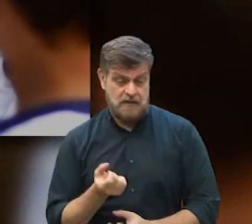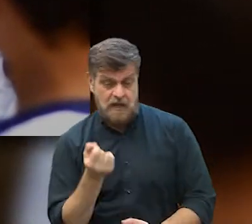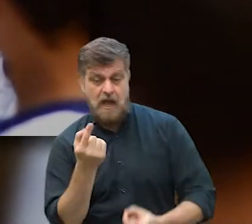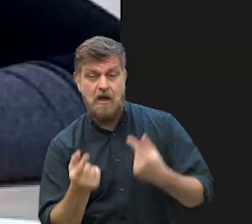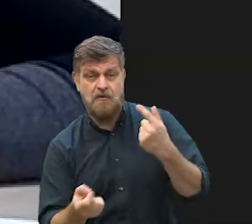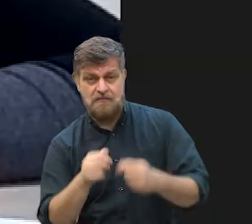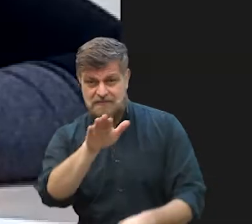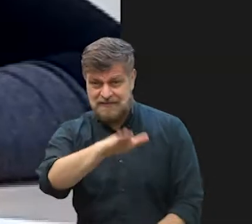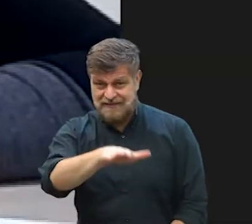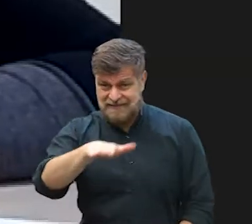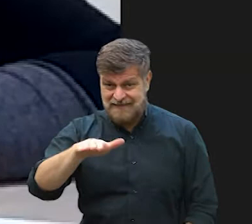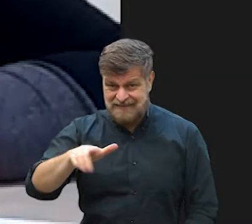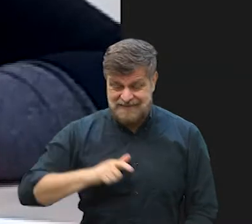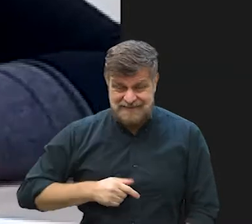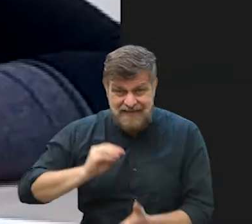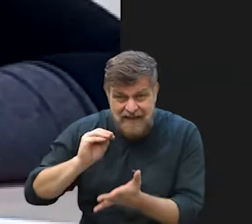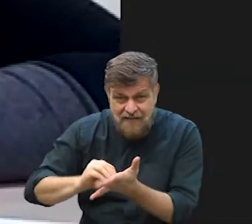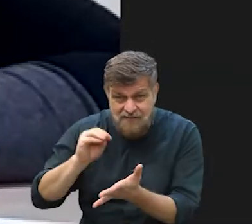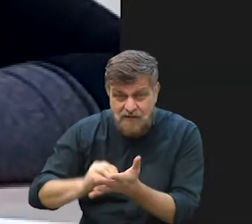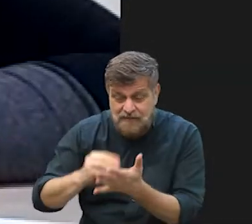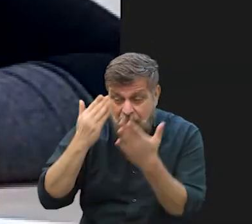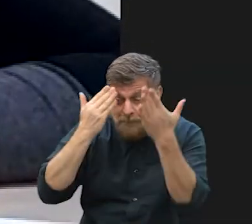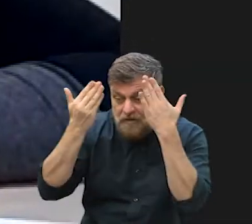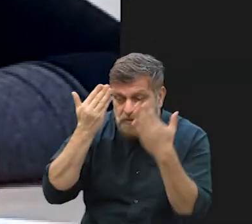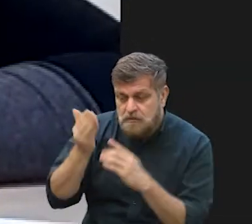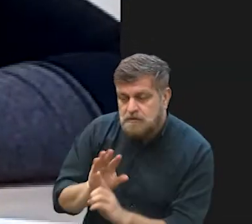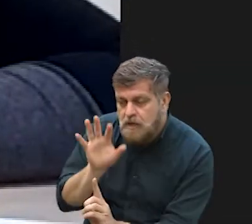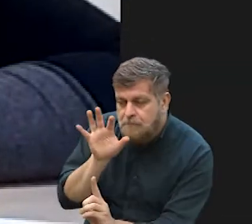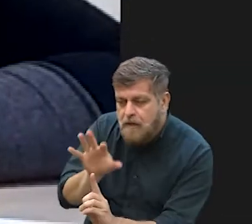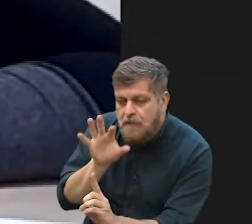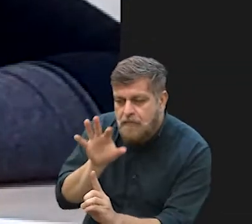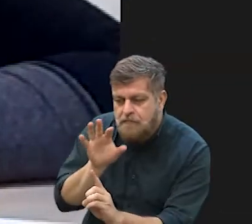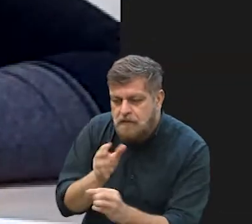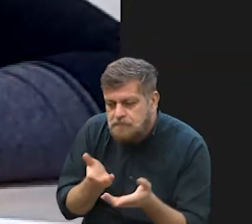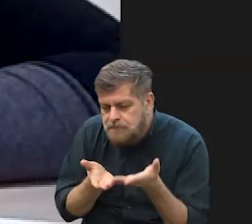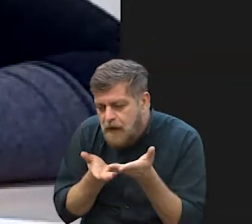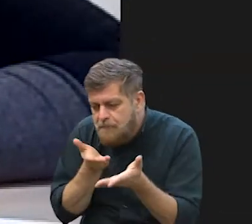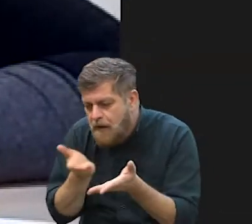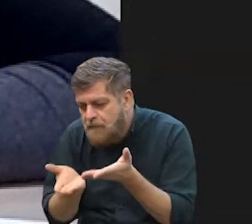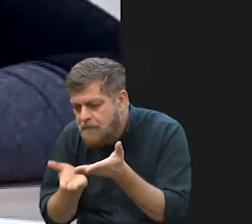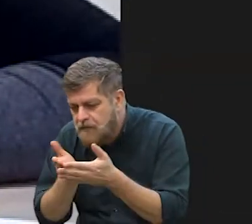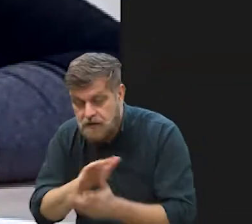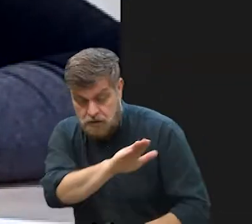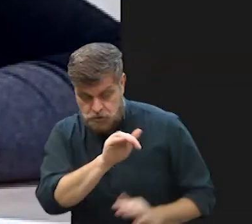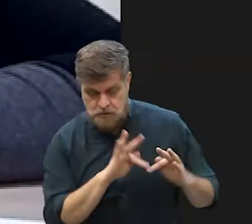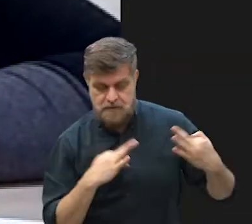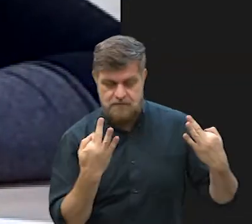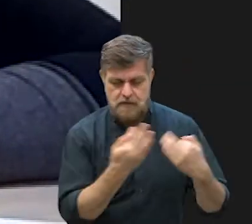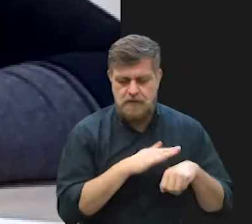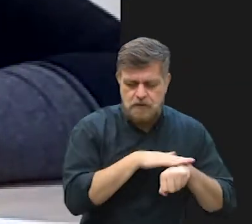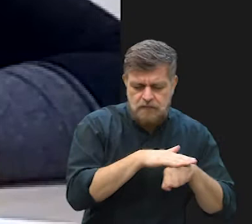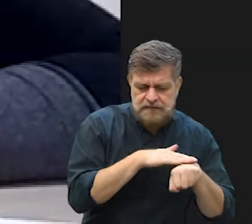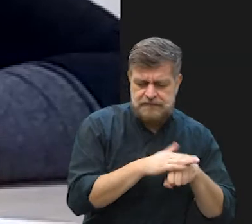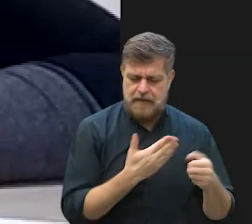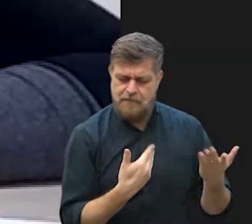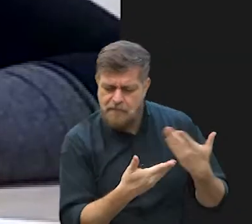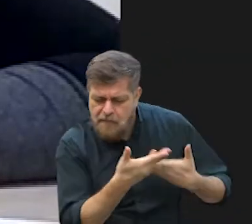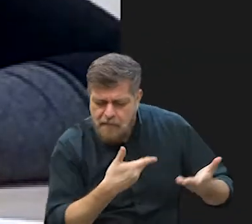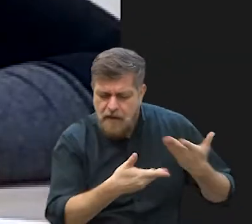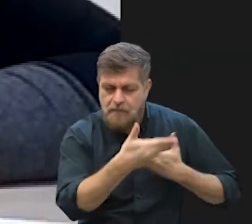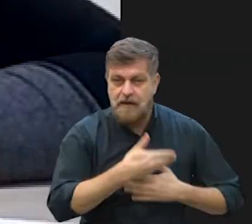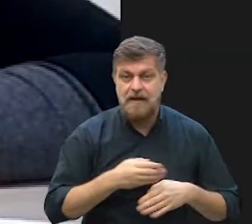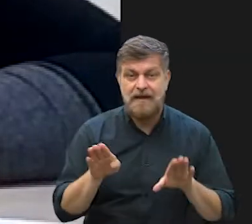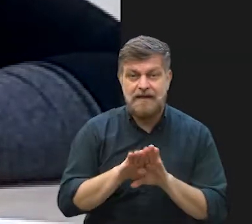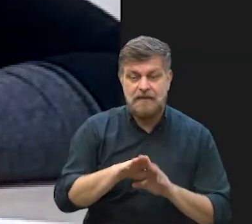não tivesse essa assistência, principalmente psicológica, né? Que a gente tem muitas conversas com as famílias, muitos momentos com as crianças